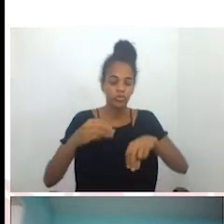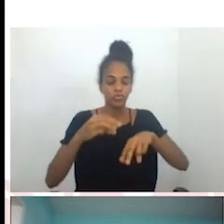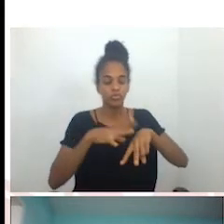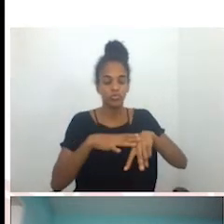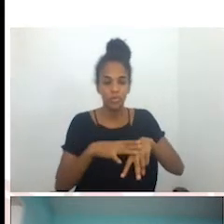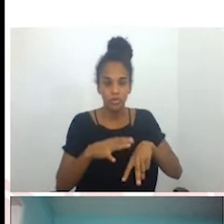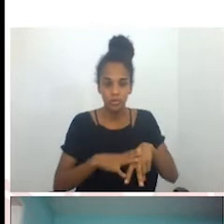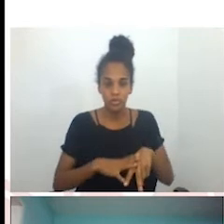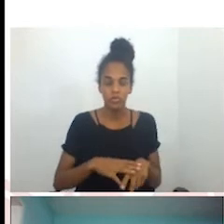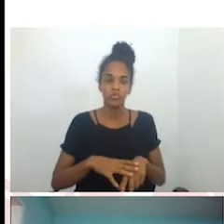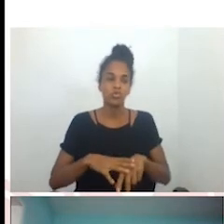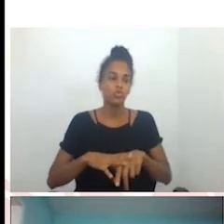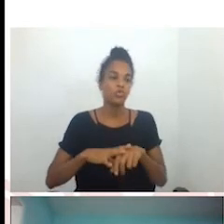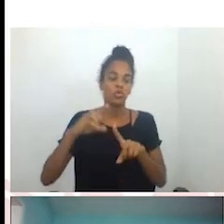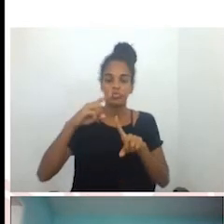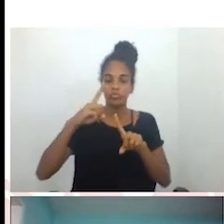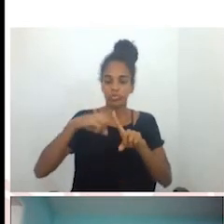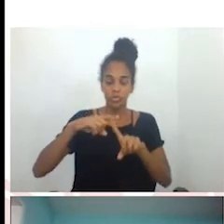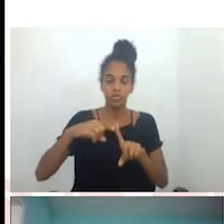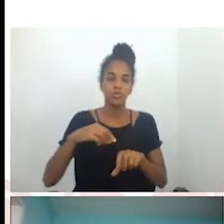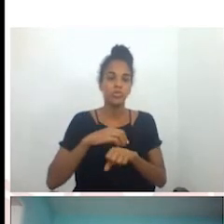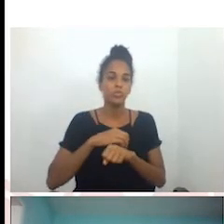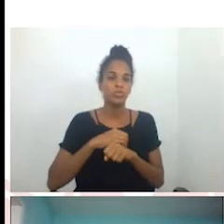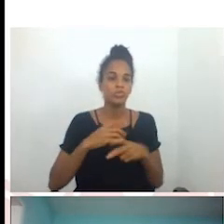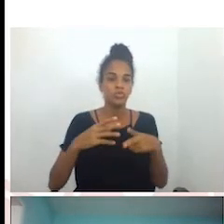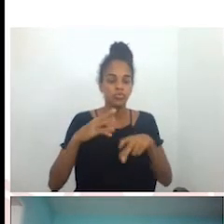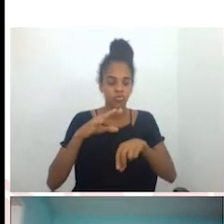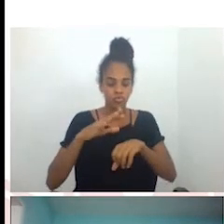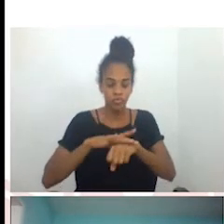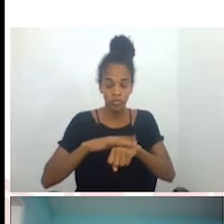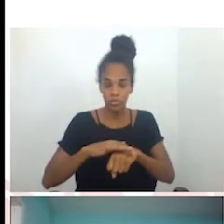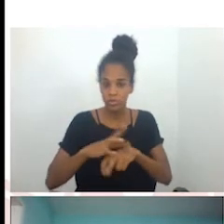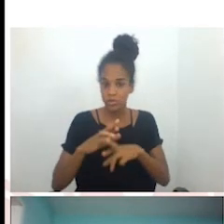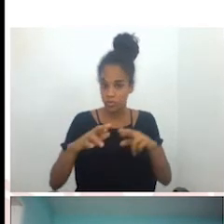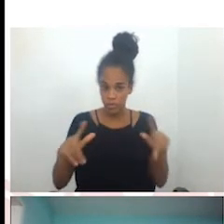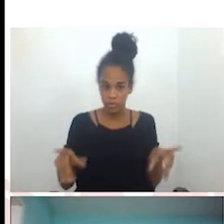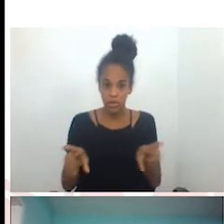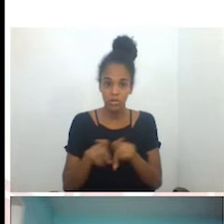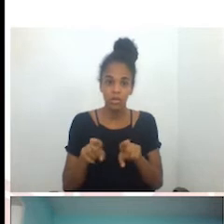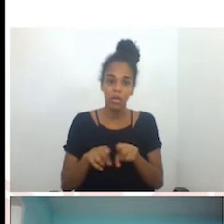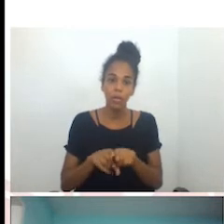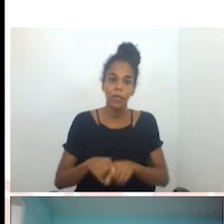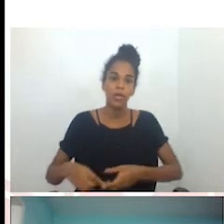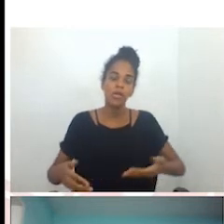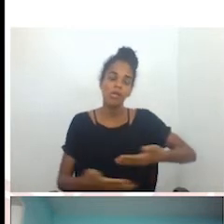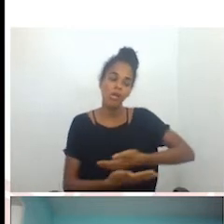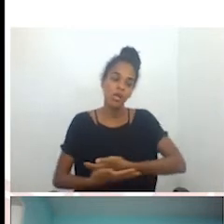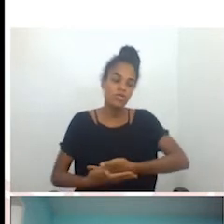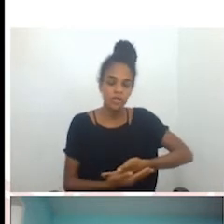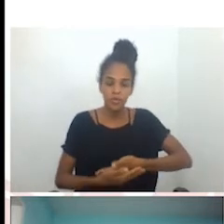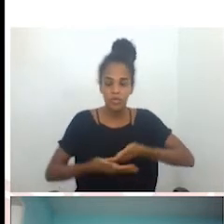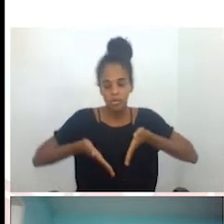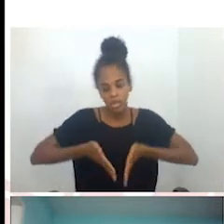Sanarnet também fala isso, porque 2/3 desses pacientes que eles têm esses fatores de risco todos,